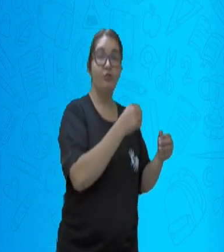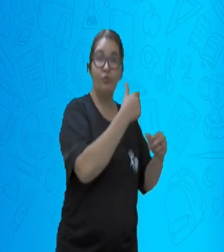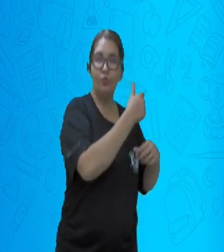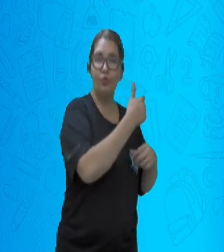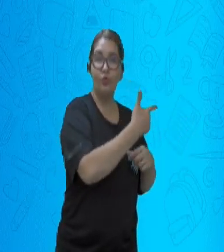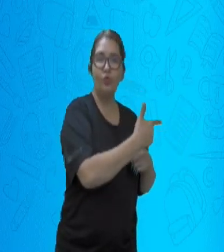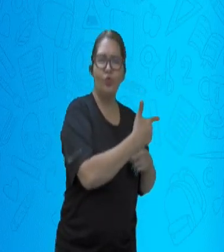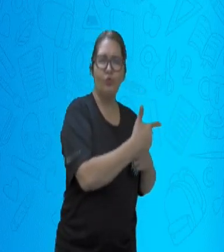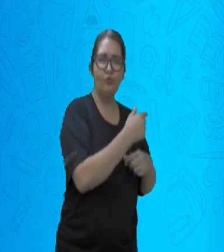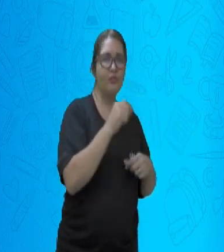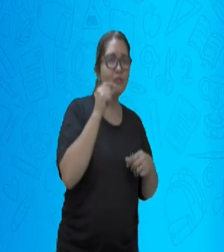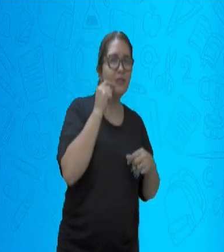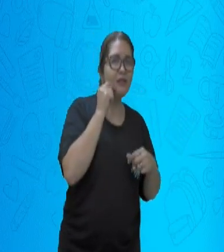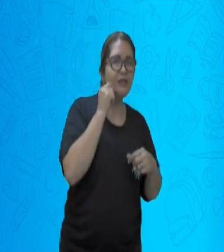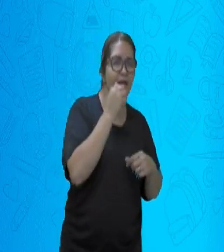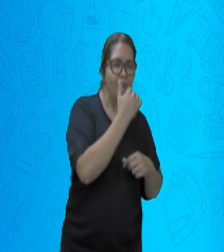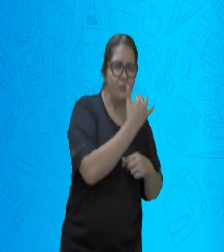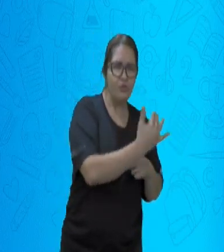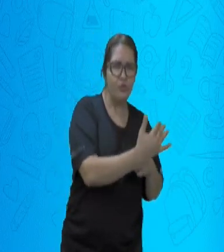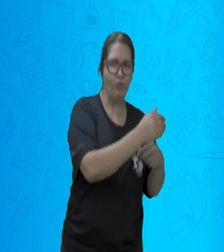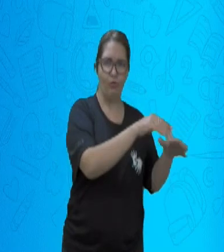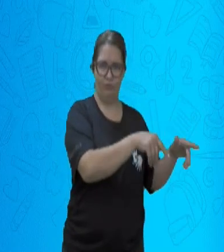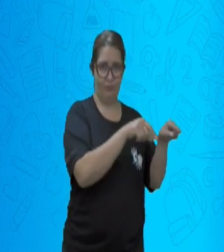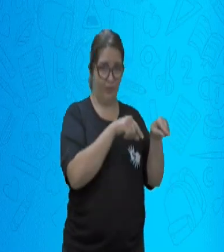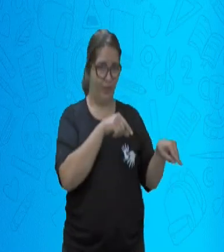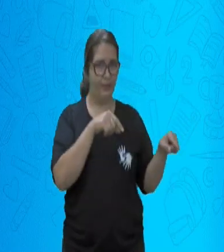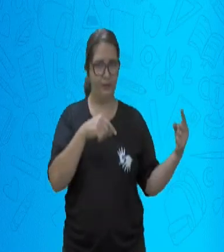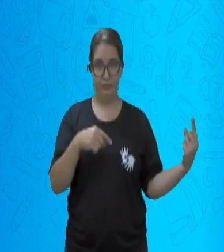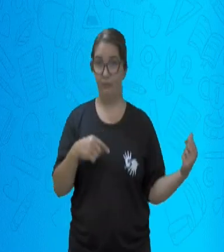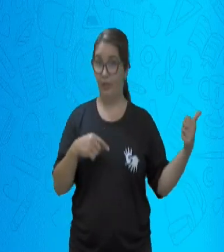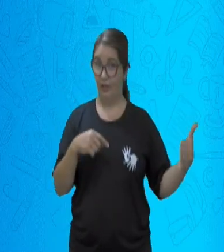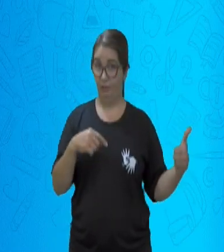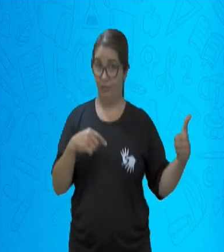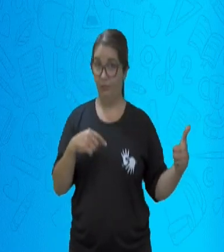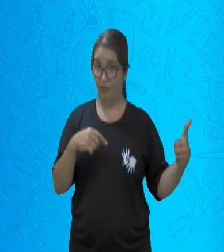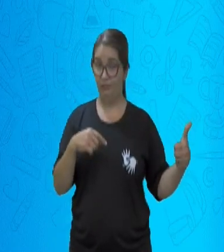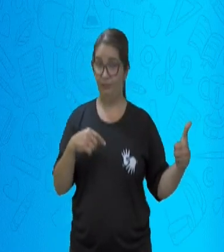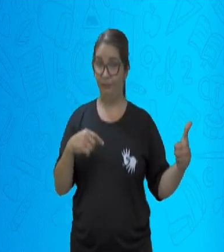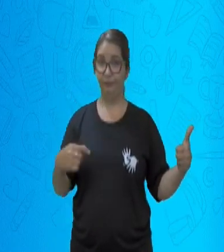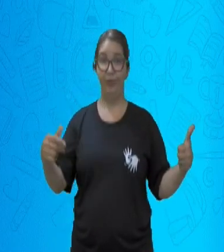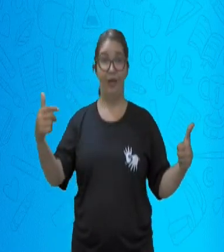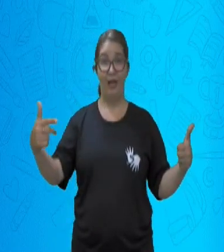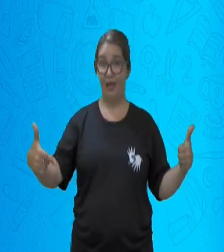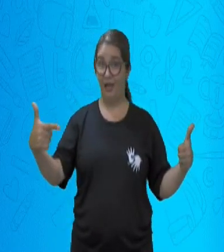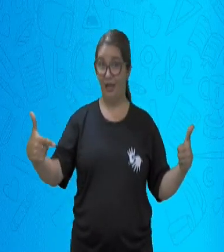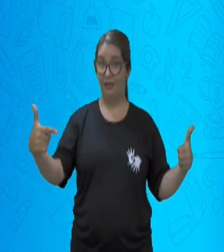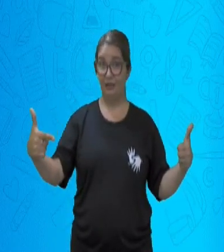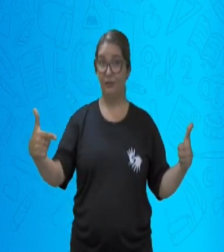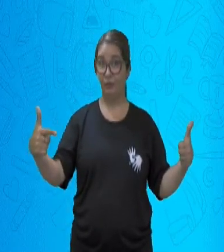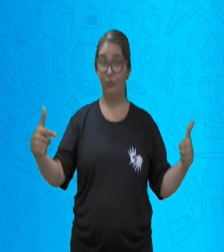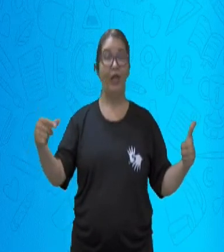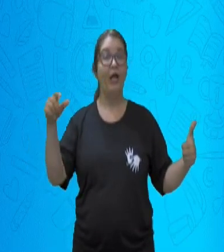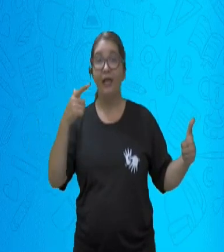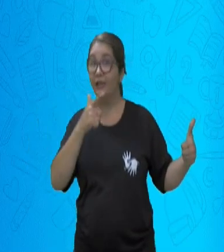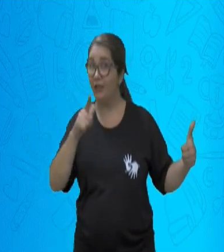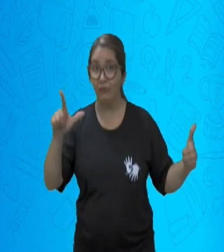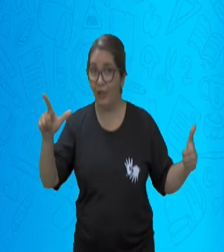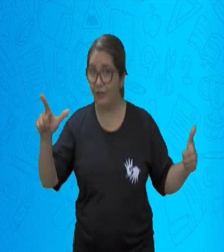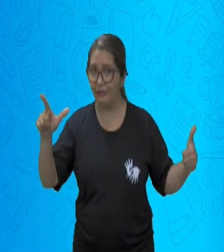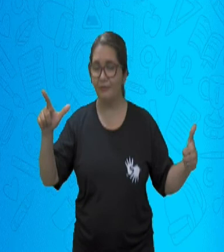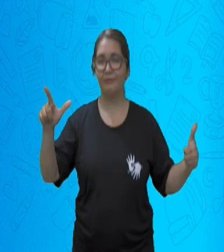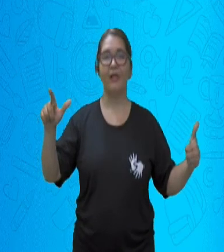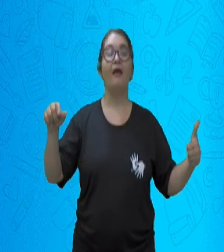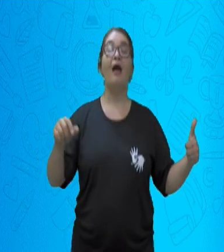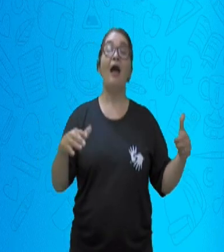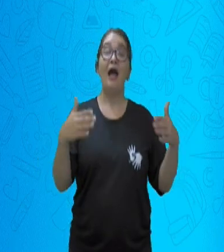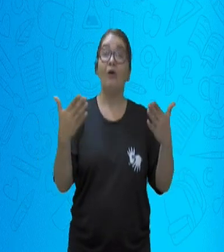com 12 lápis. Vamos observar. A primeira caixa dele tinha 12 lápis. Ele não vai ganhar outra caixa. Agora, o